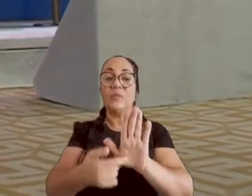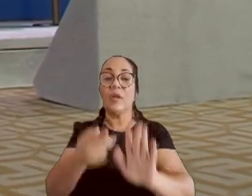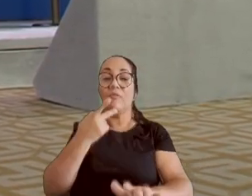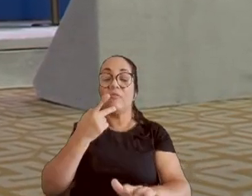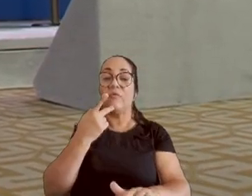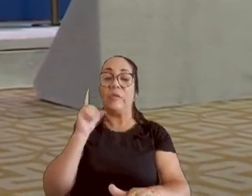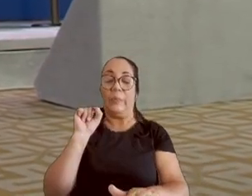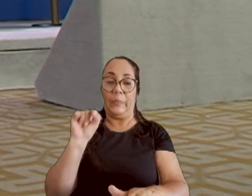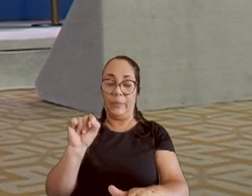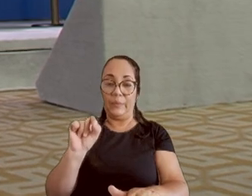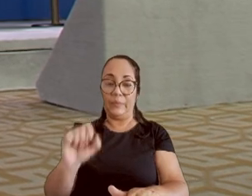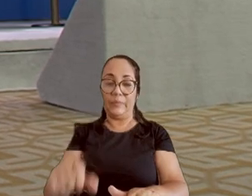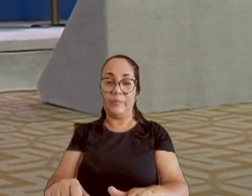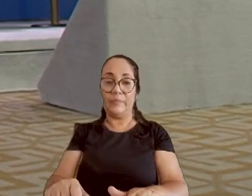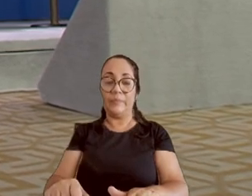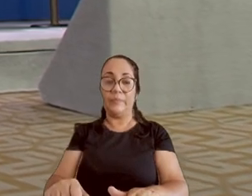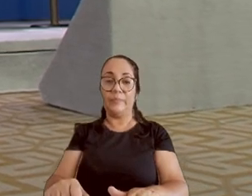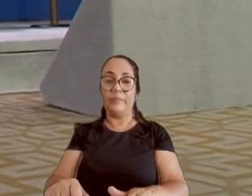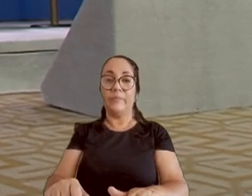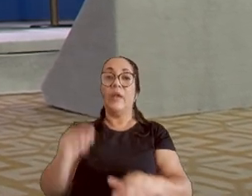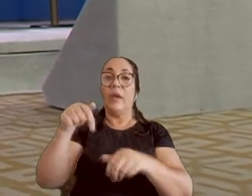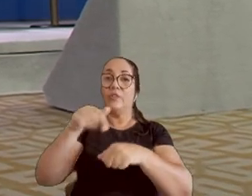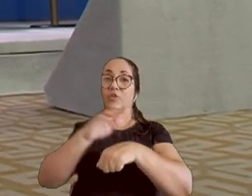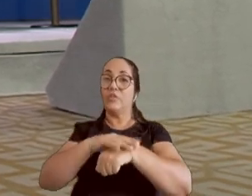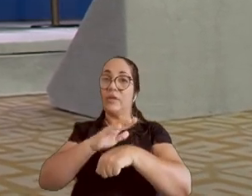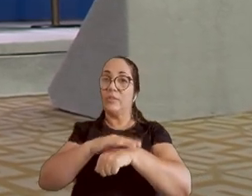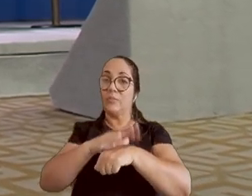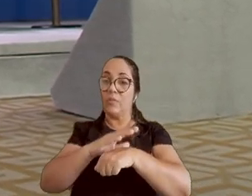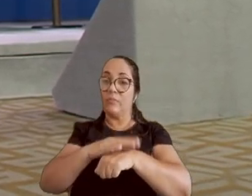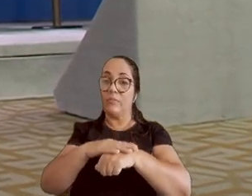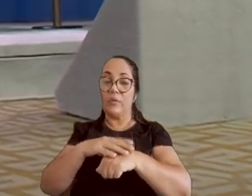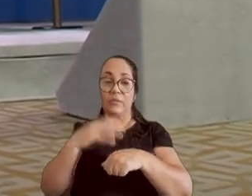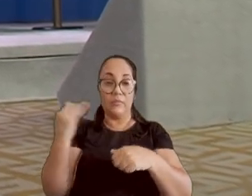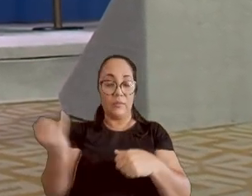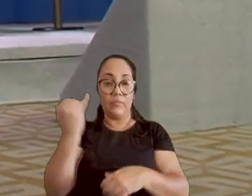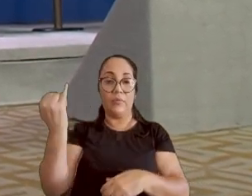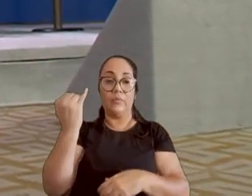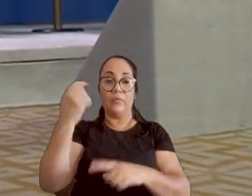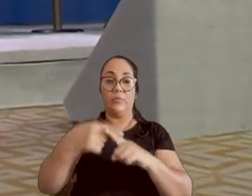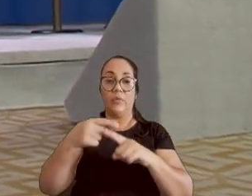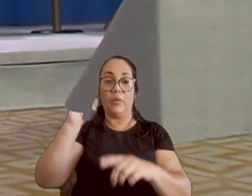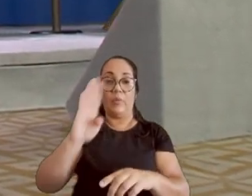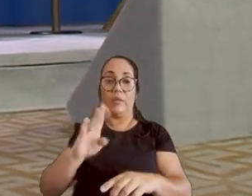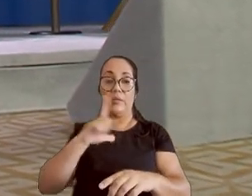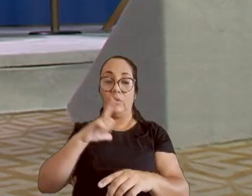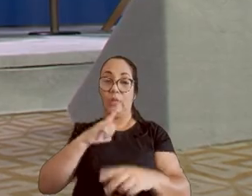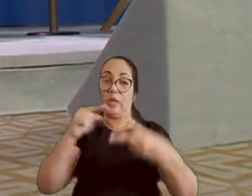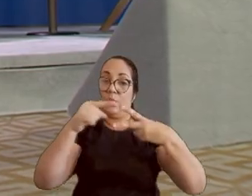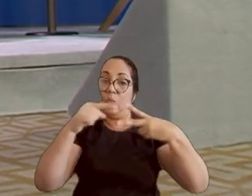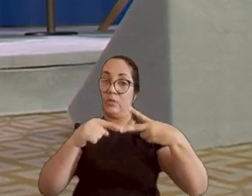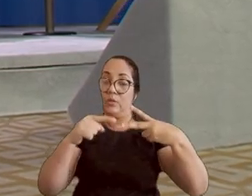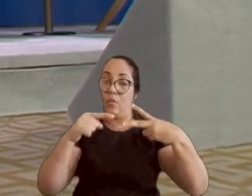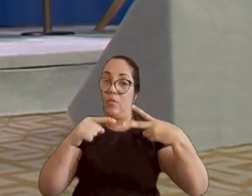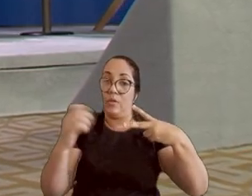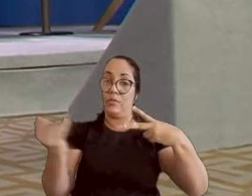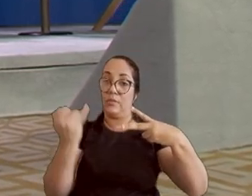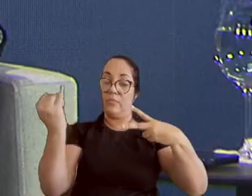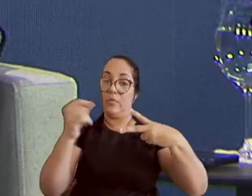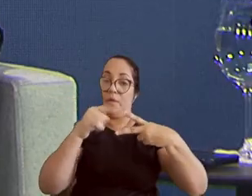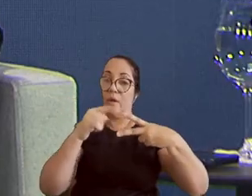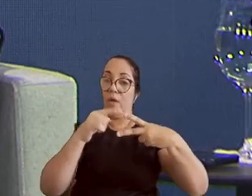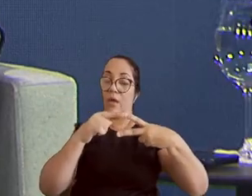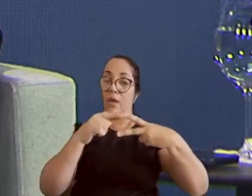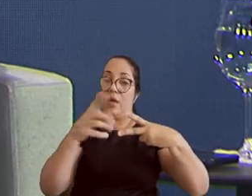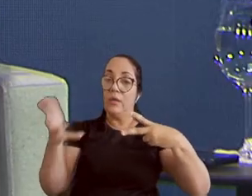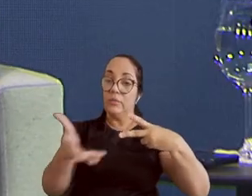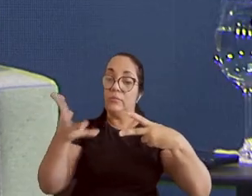acho que a gente tá numa de novo numa situação tão privilegiada porque o Brasil ele tem as duas coisas a oferecer o aumento de eficiência e o